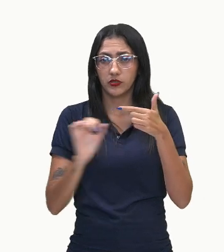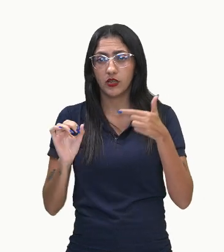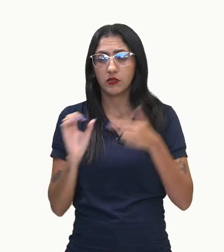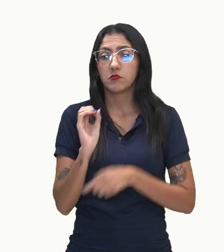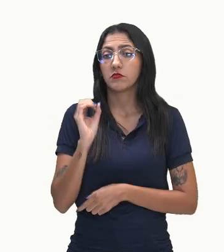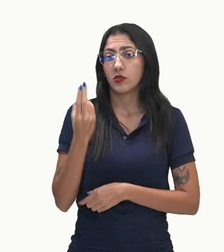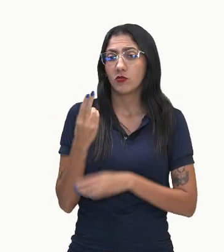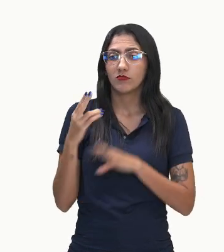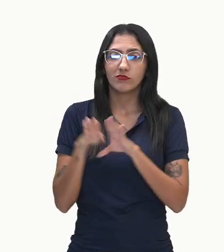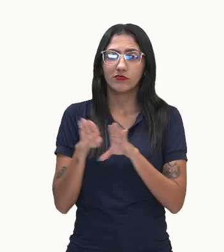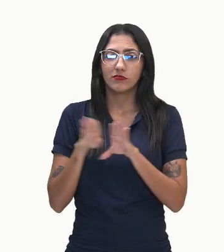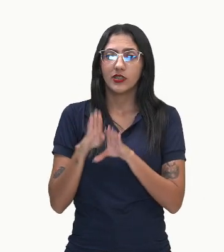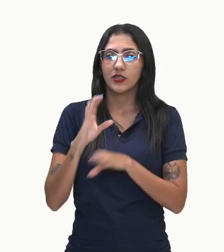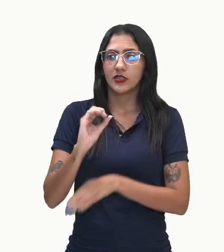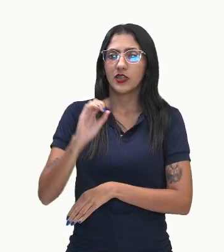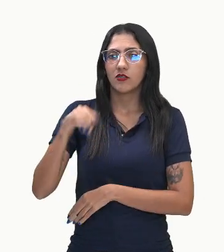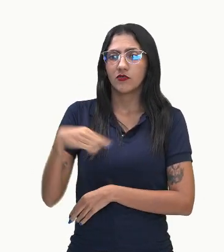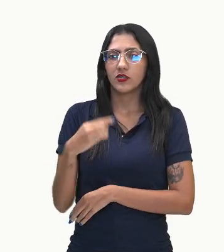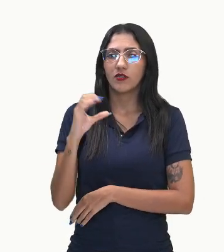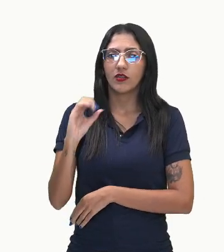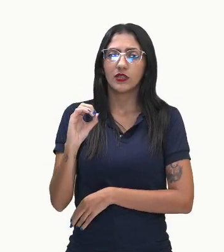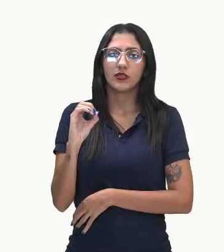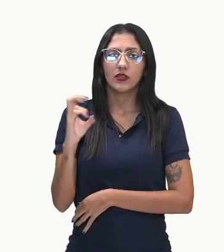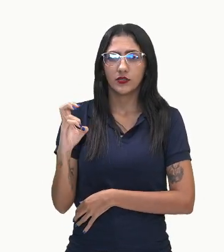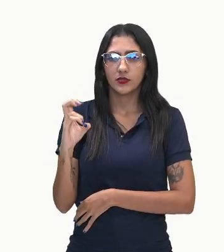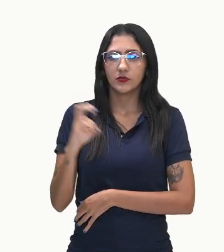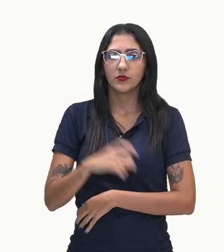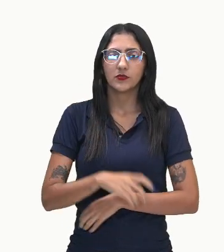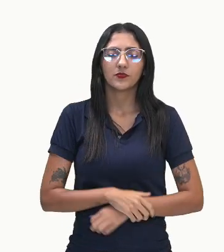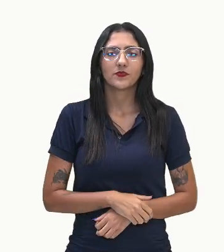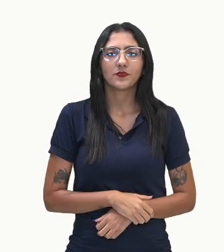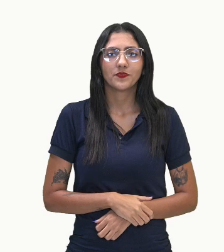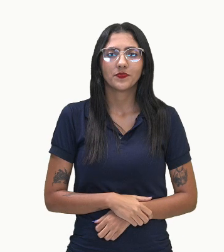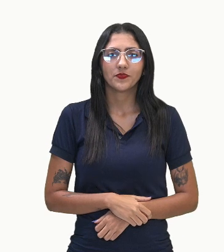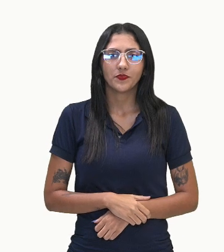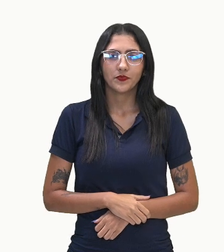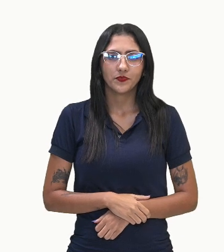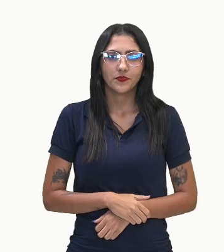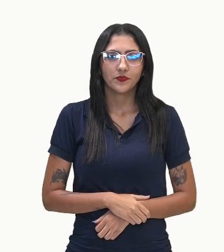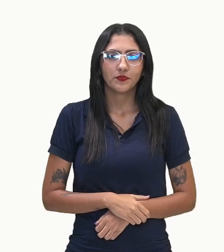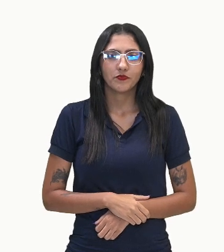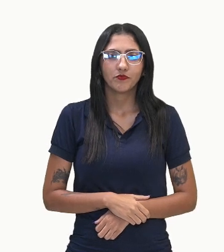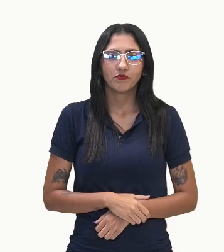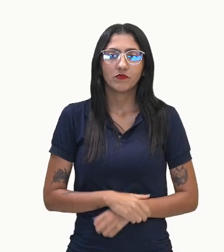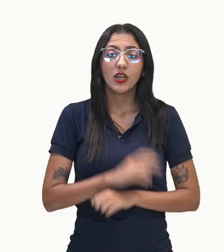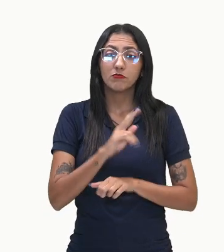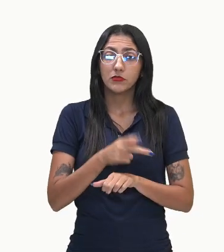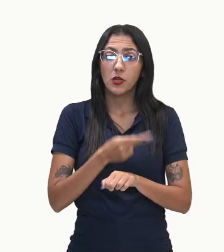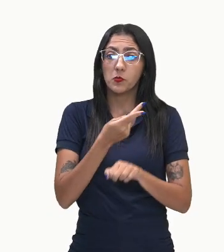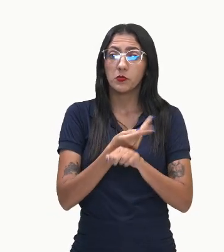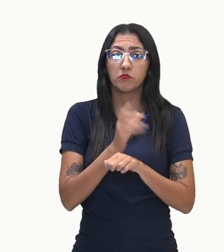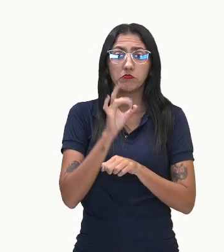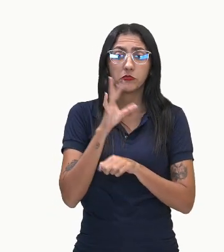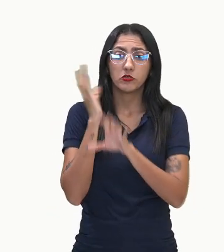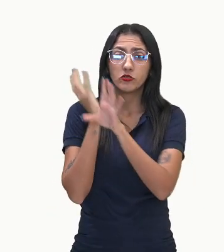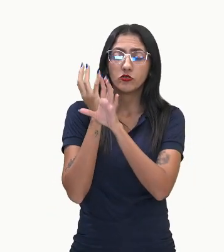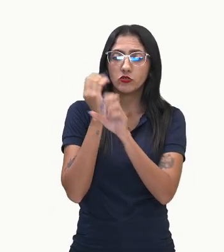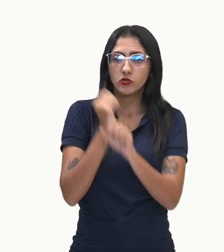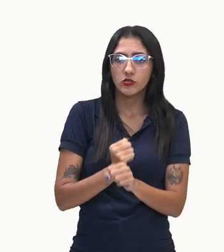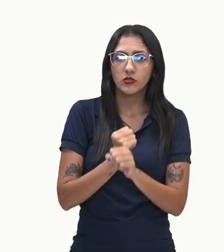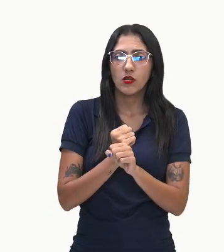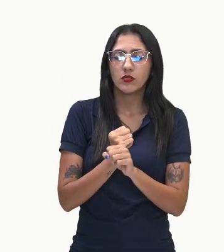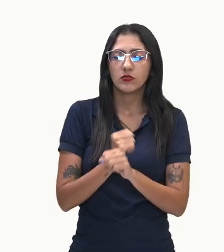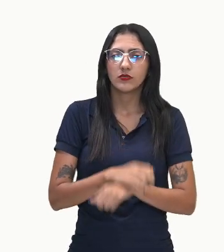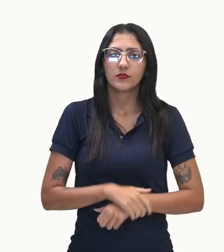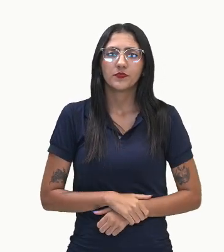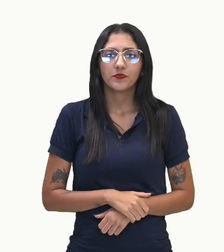também expresso como 0,05. Depois, eu vou calcular esse percentual. O que é que eu